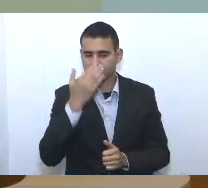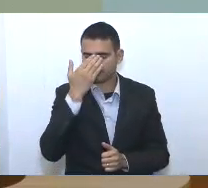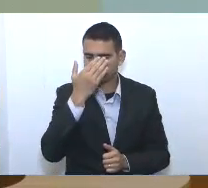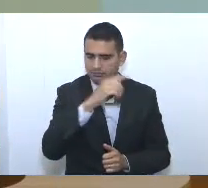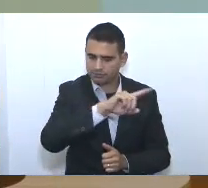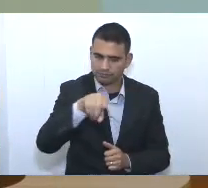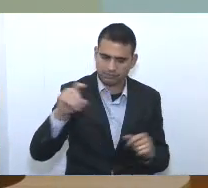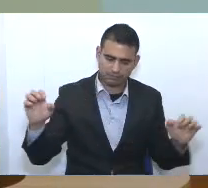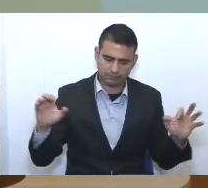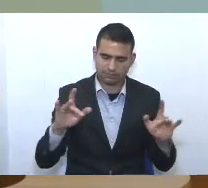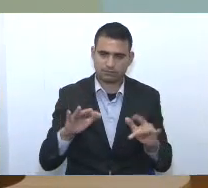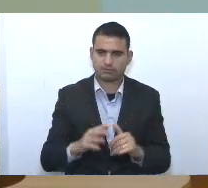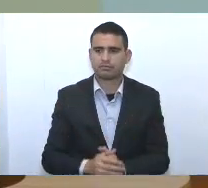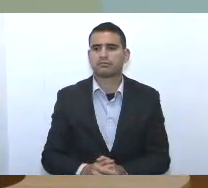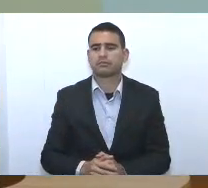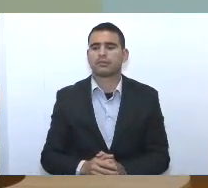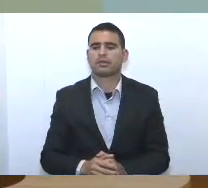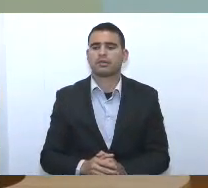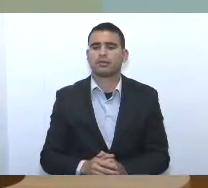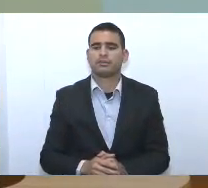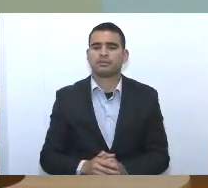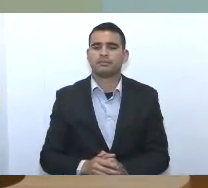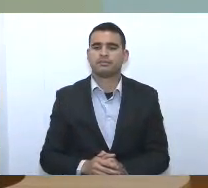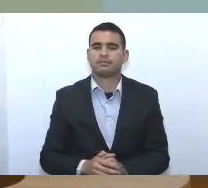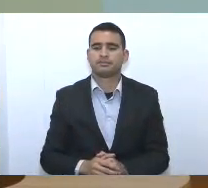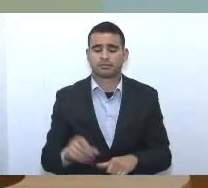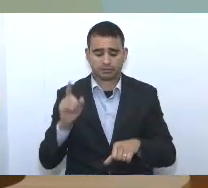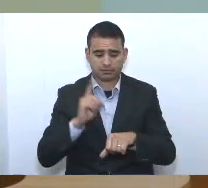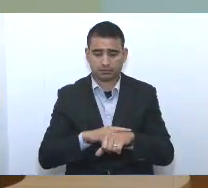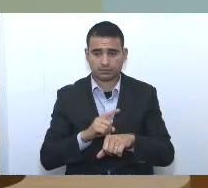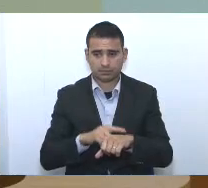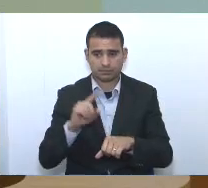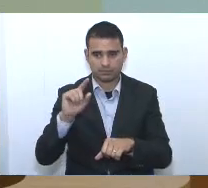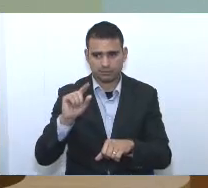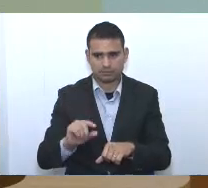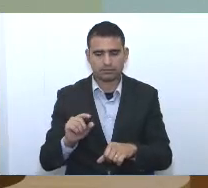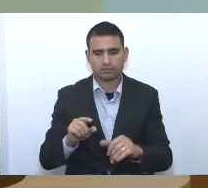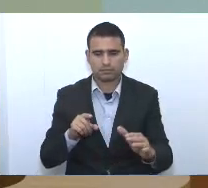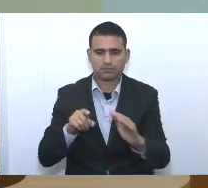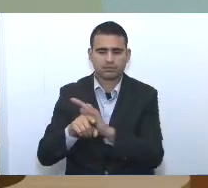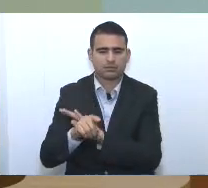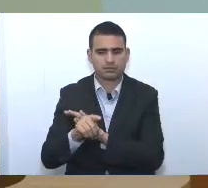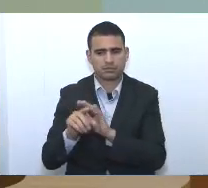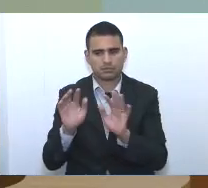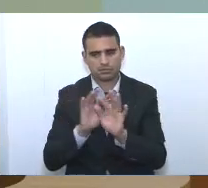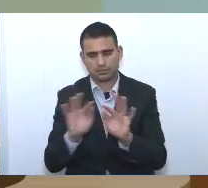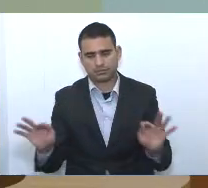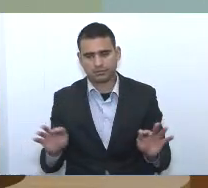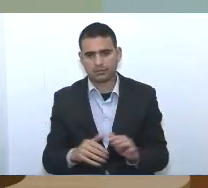e bem sucinta, não vou me estender ao tempo que me resta. Apenas perguntar,